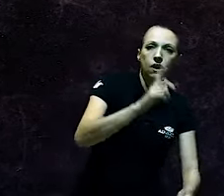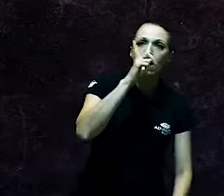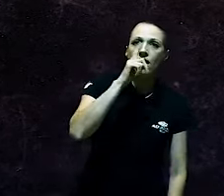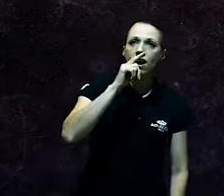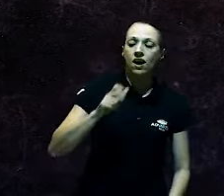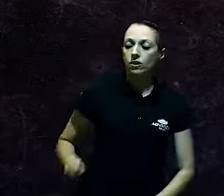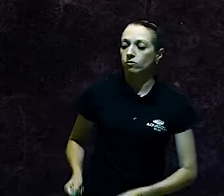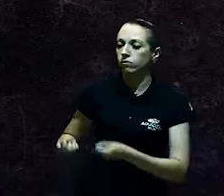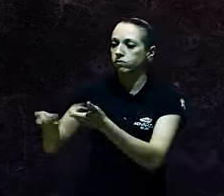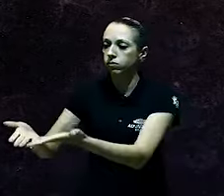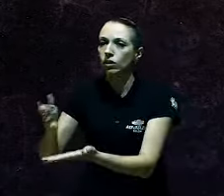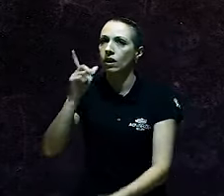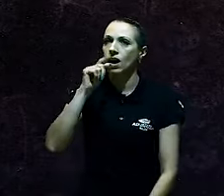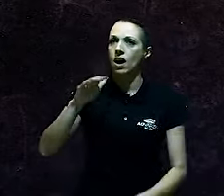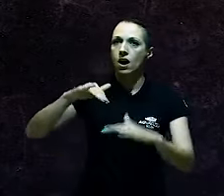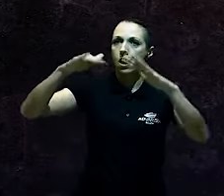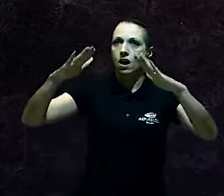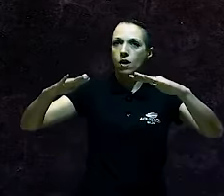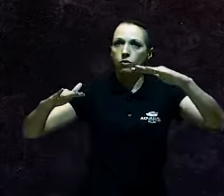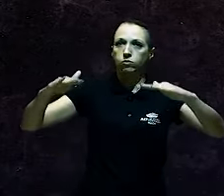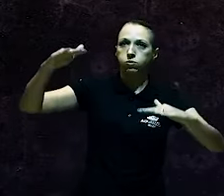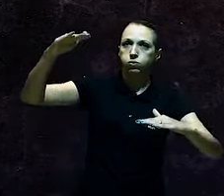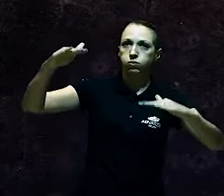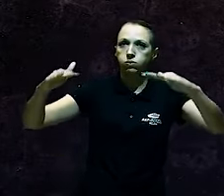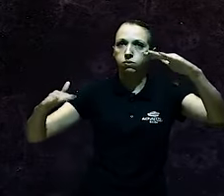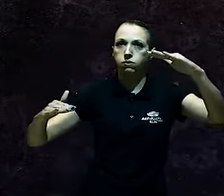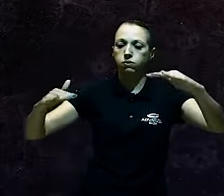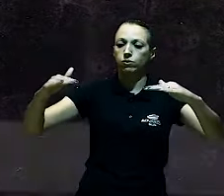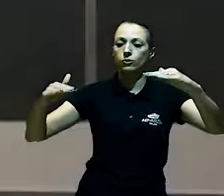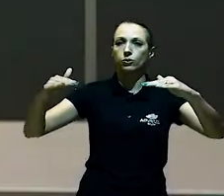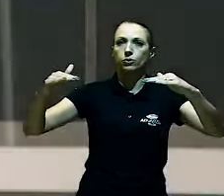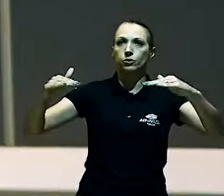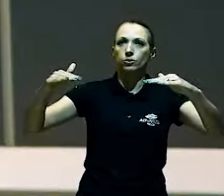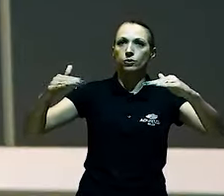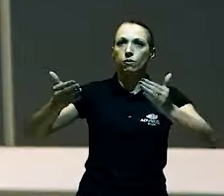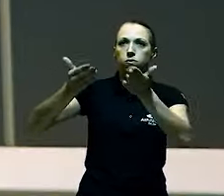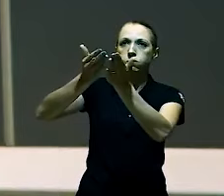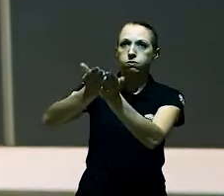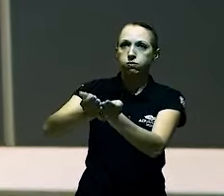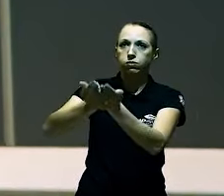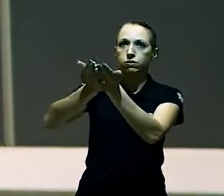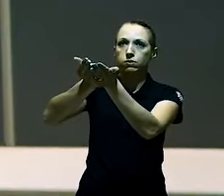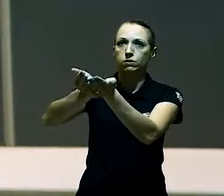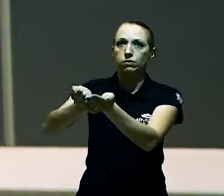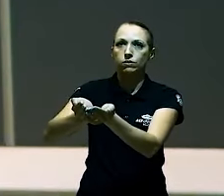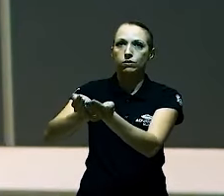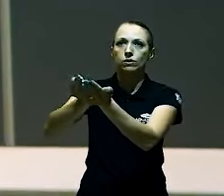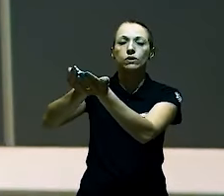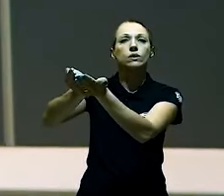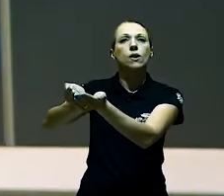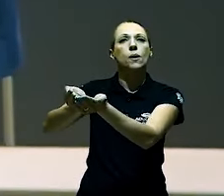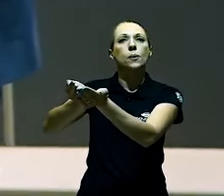vocês me jogarem no mar, o mar vai se acalmar. Eu pergunto a vocês, em um navio cheio de homem não crente, ímpio, que não conhecia